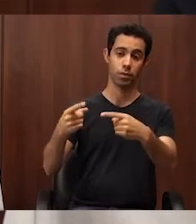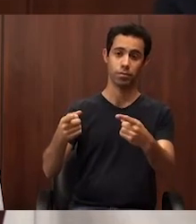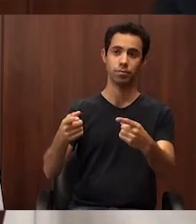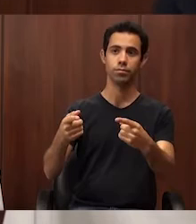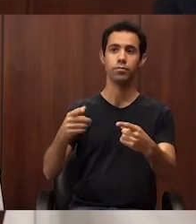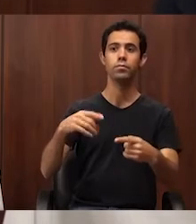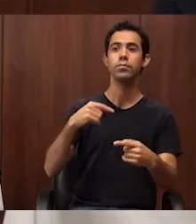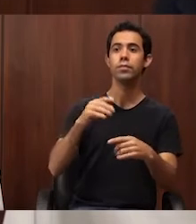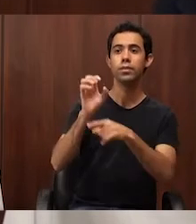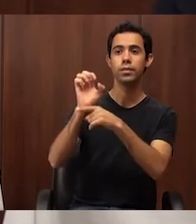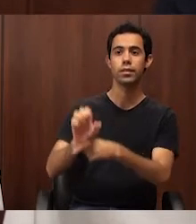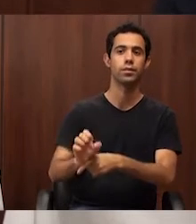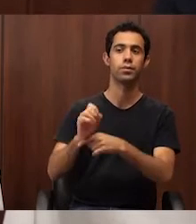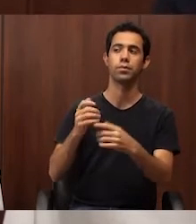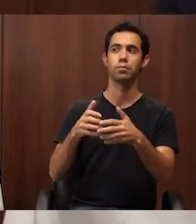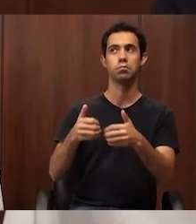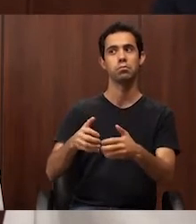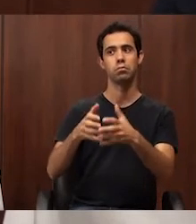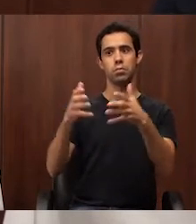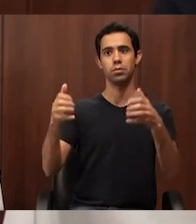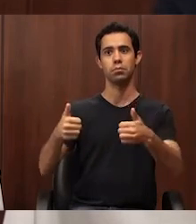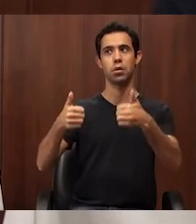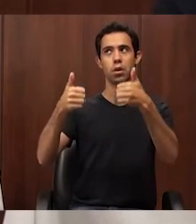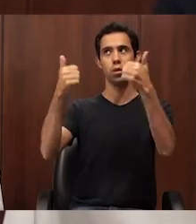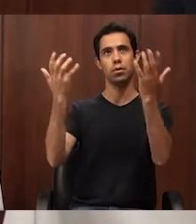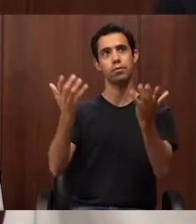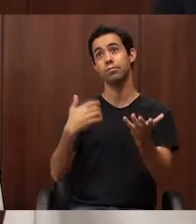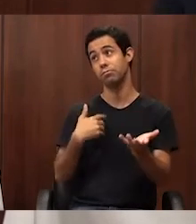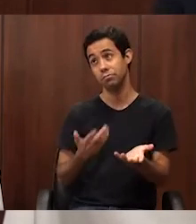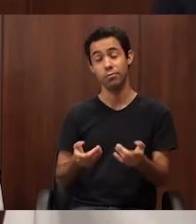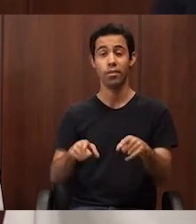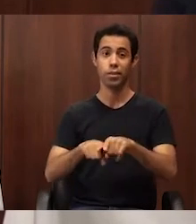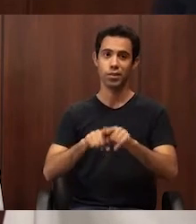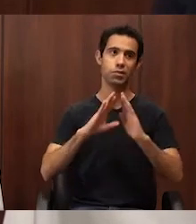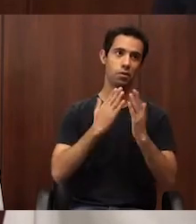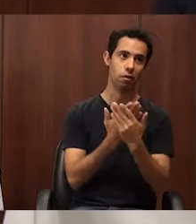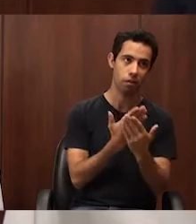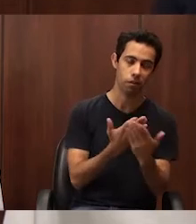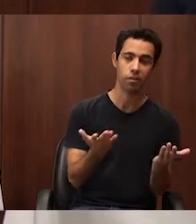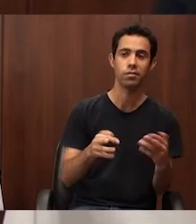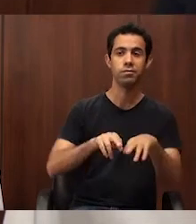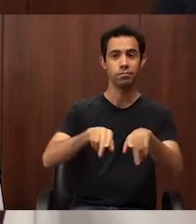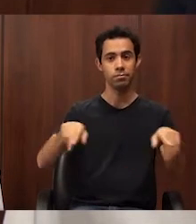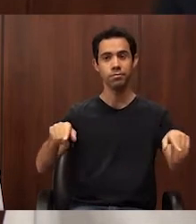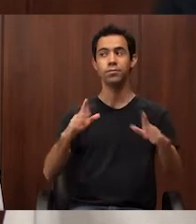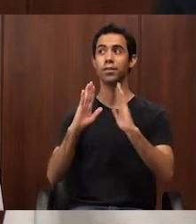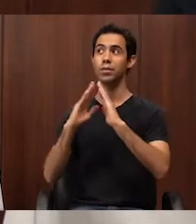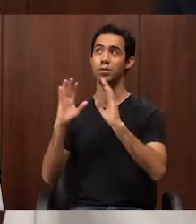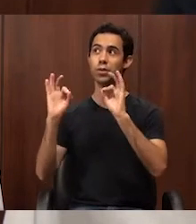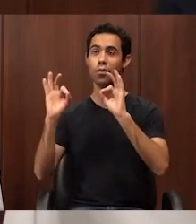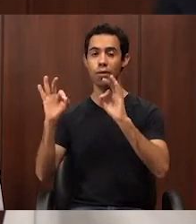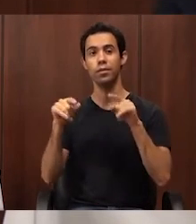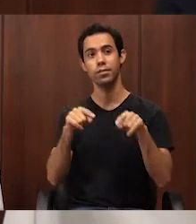como o Estado está cada vez melhor, né, tendo mais escolas, em breve teremos escolas especializadas,